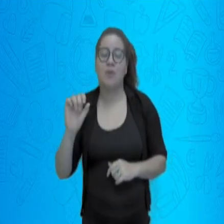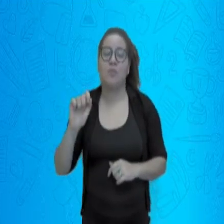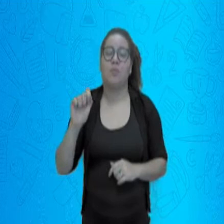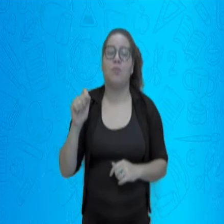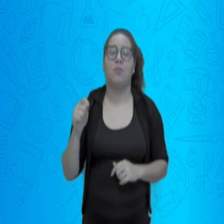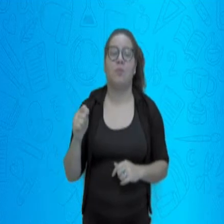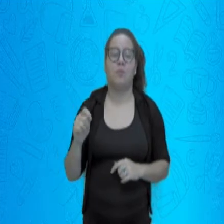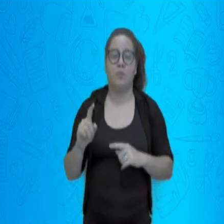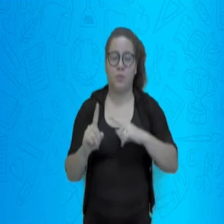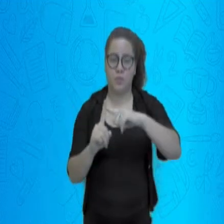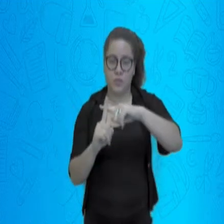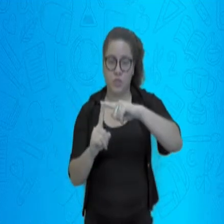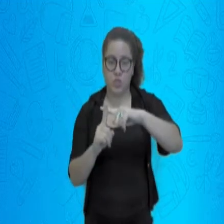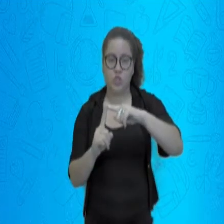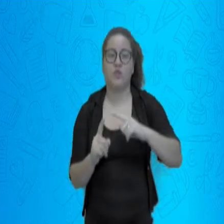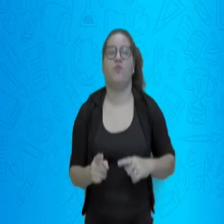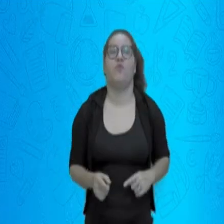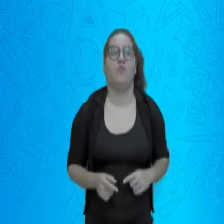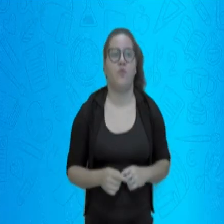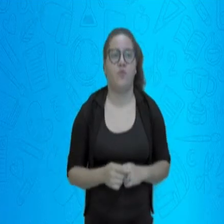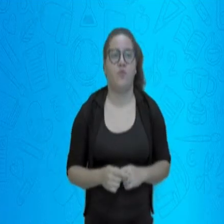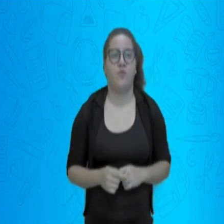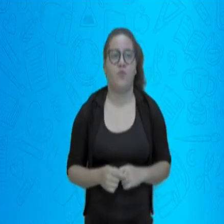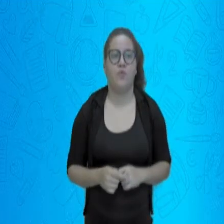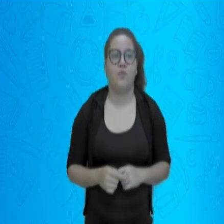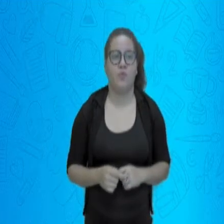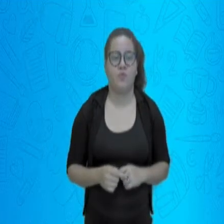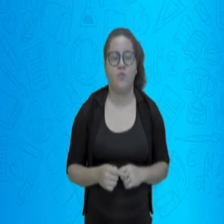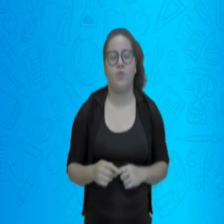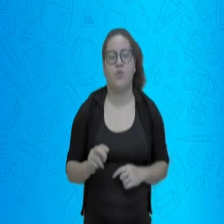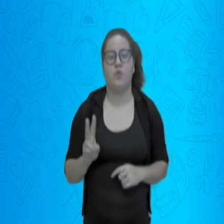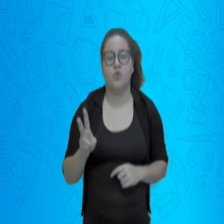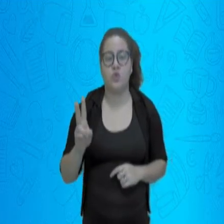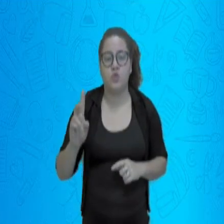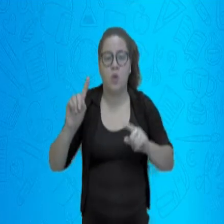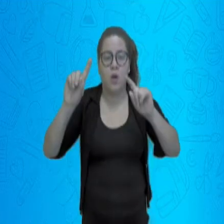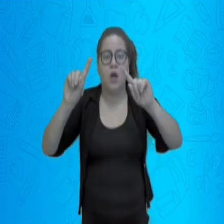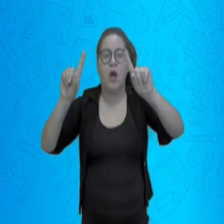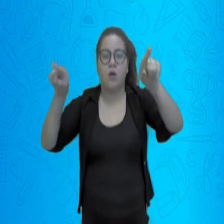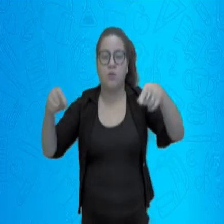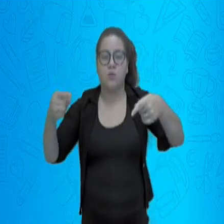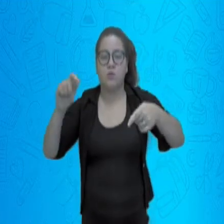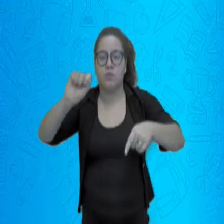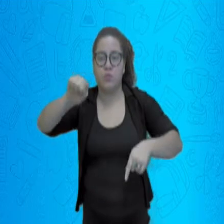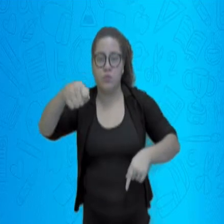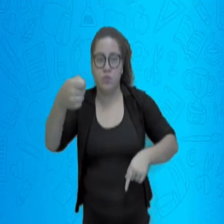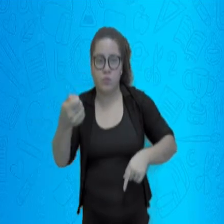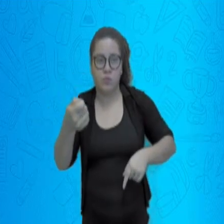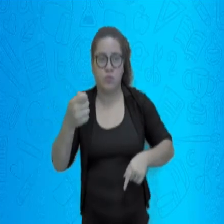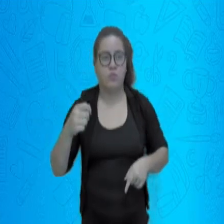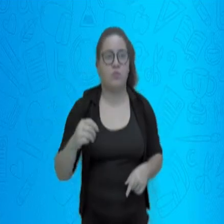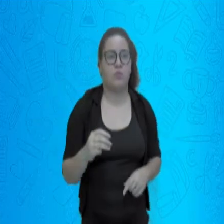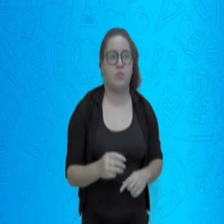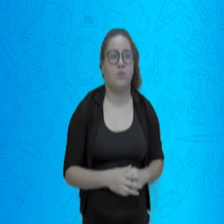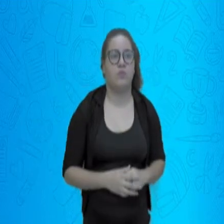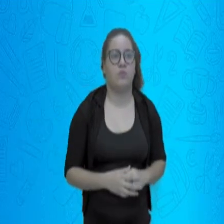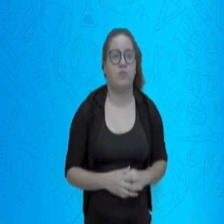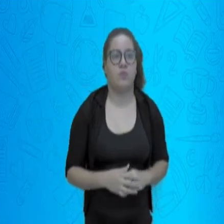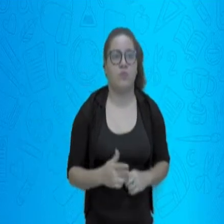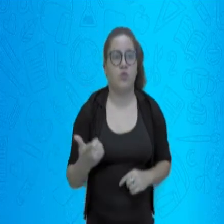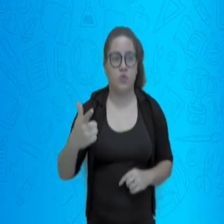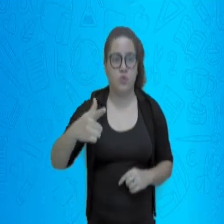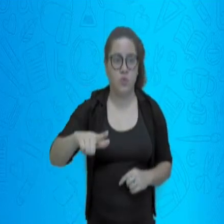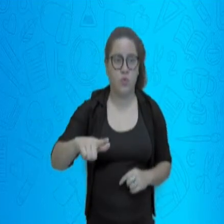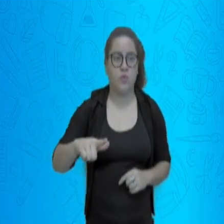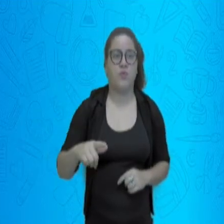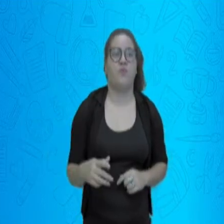nós vamos manter aqui esse sinal do parêntese, então vai ficar menos 10. Então, novamente, 10 menos 3, 7.